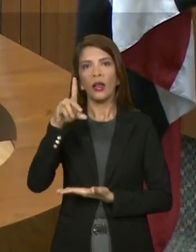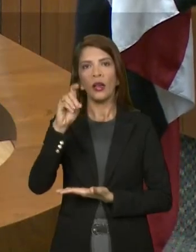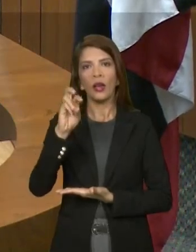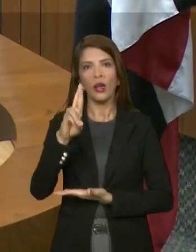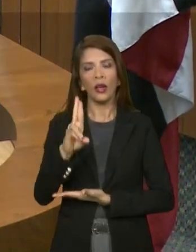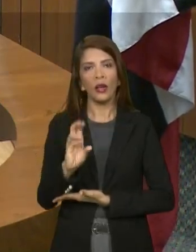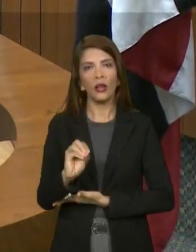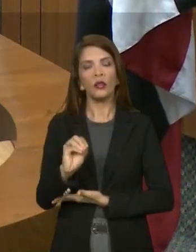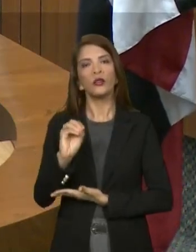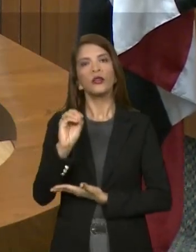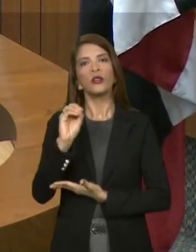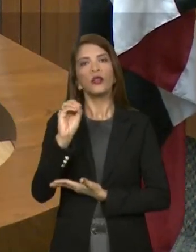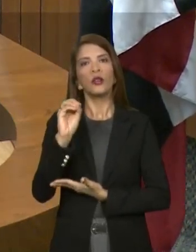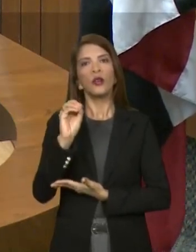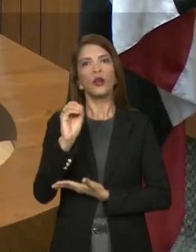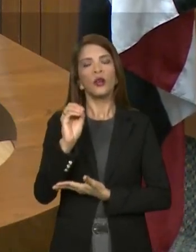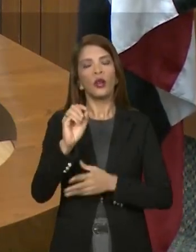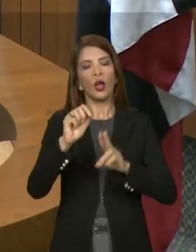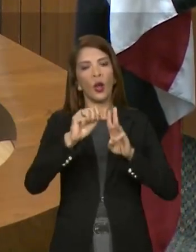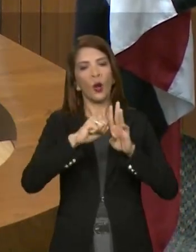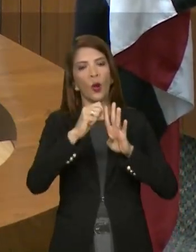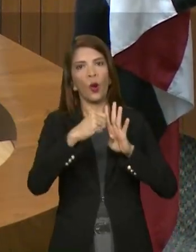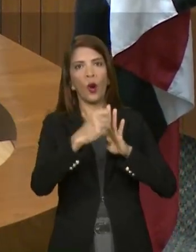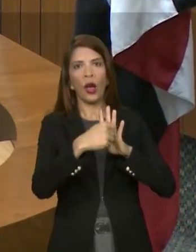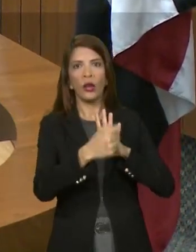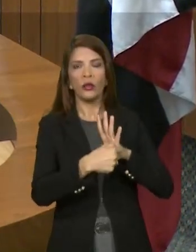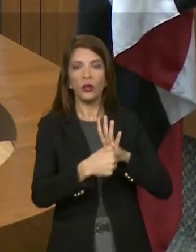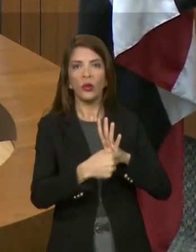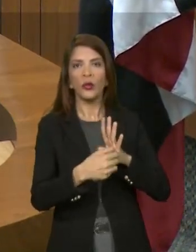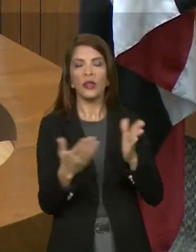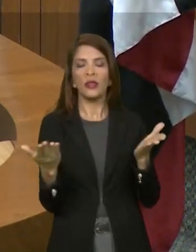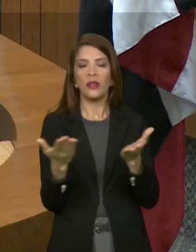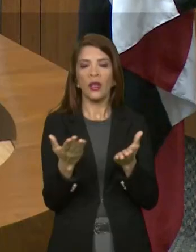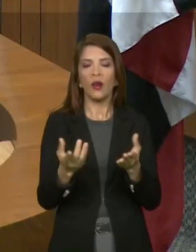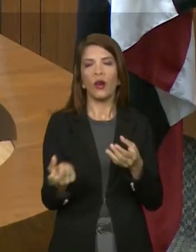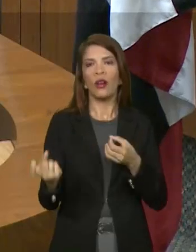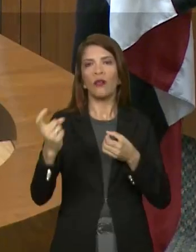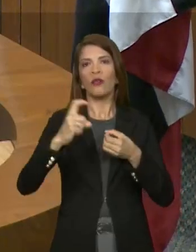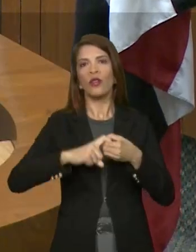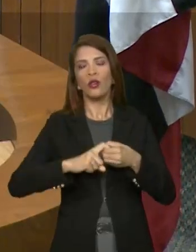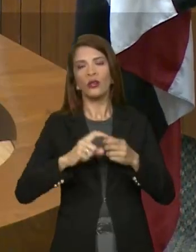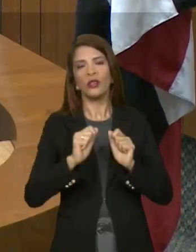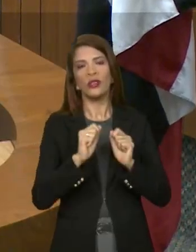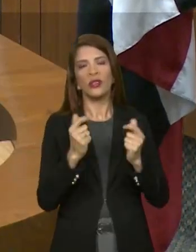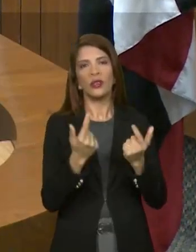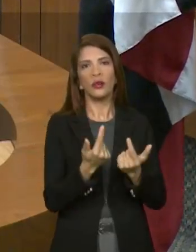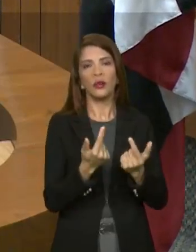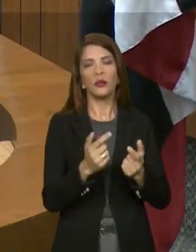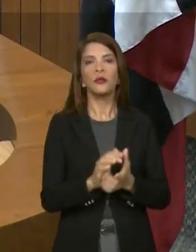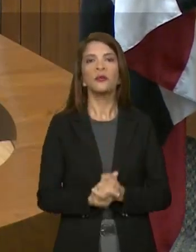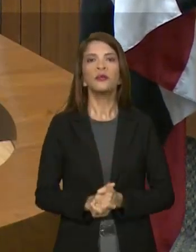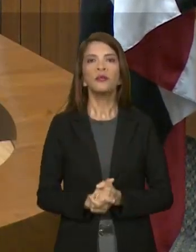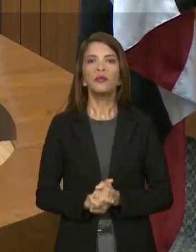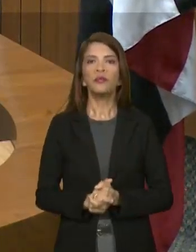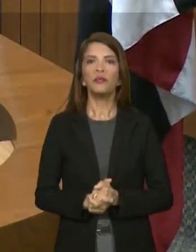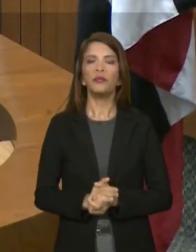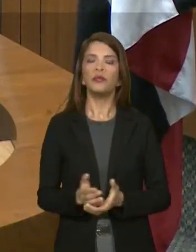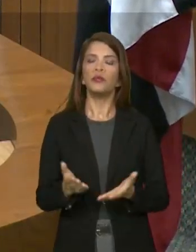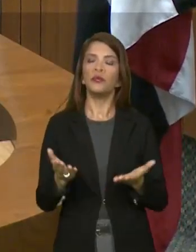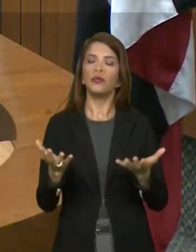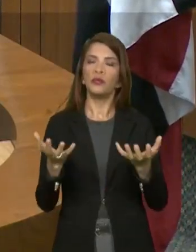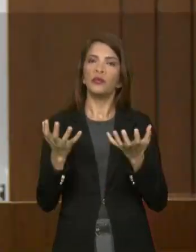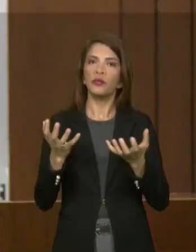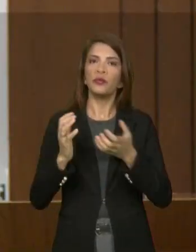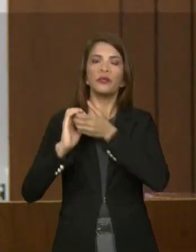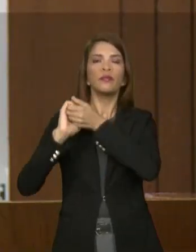que depois de 4 meses está retornando ao nosso parlamento. Quero também saudar e agradecer a